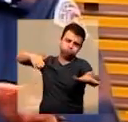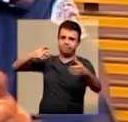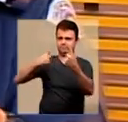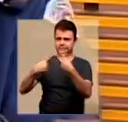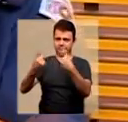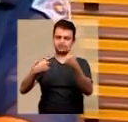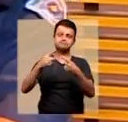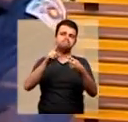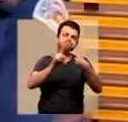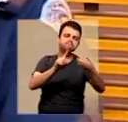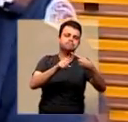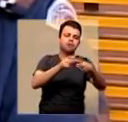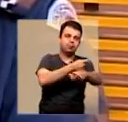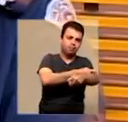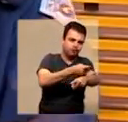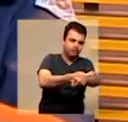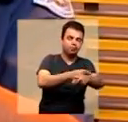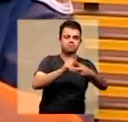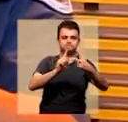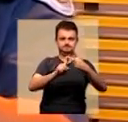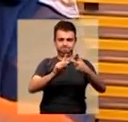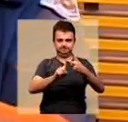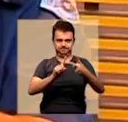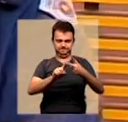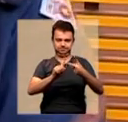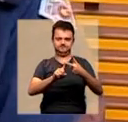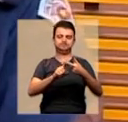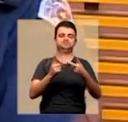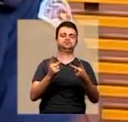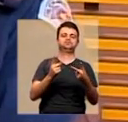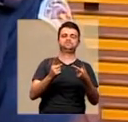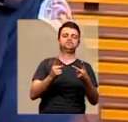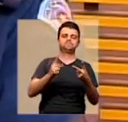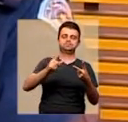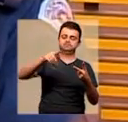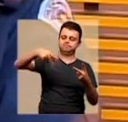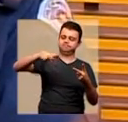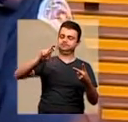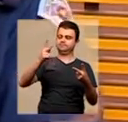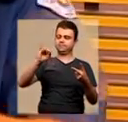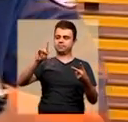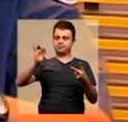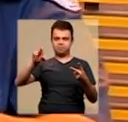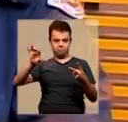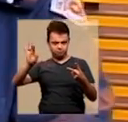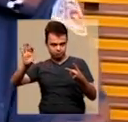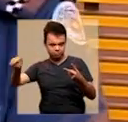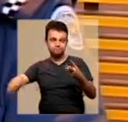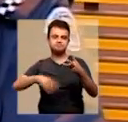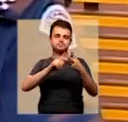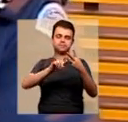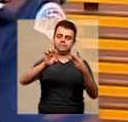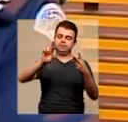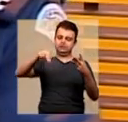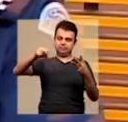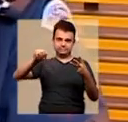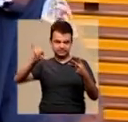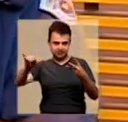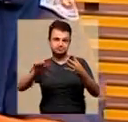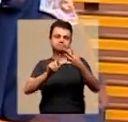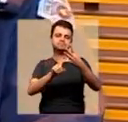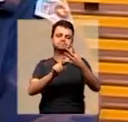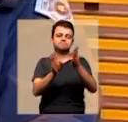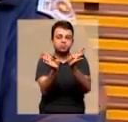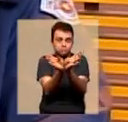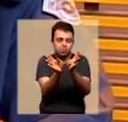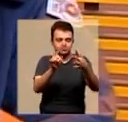vê que, por exemplo, na Avenida Alberto Andaló, depois Avenida Filadélfia Gouveia Neto, posteriormente na Hernani Pires Domingues,